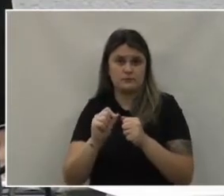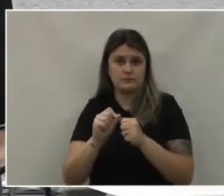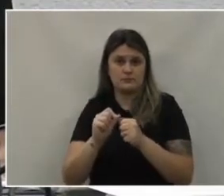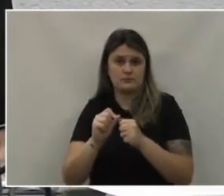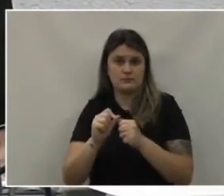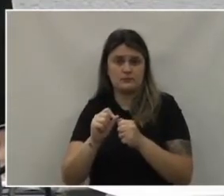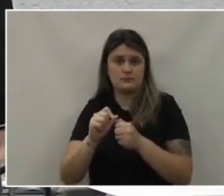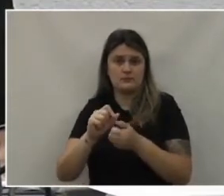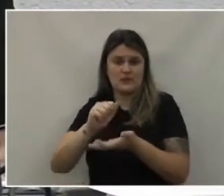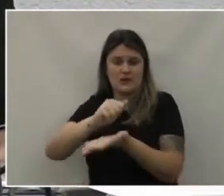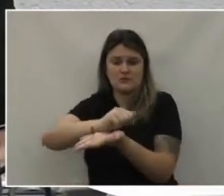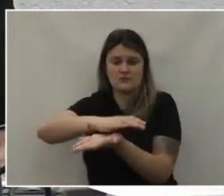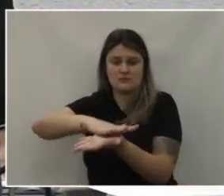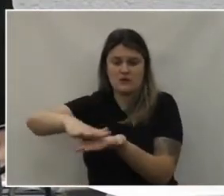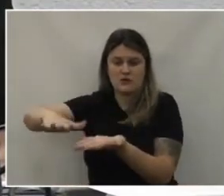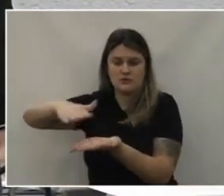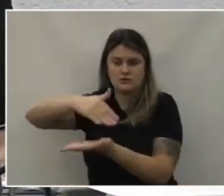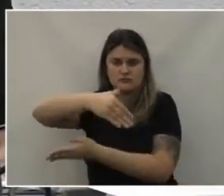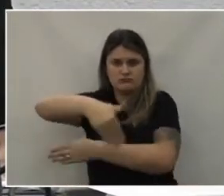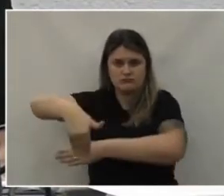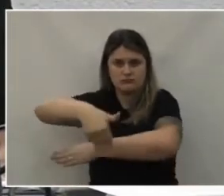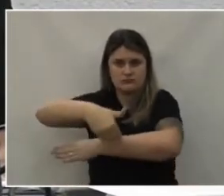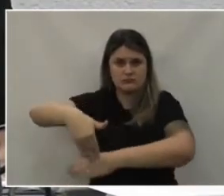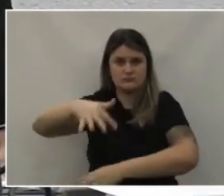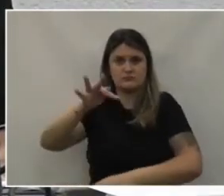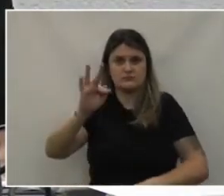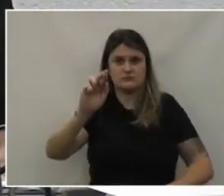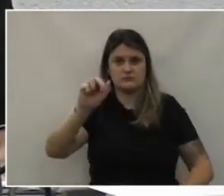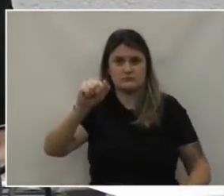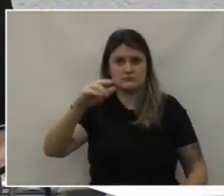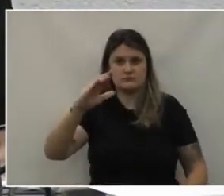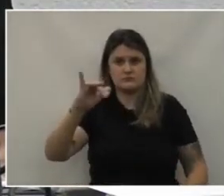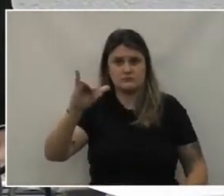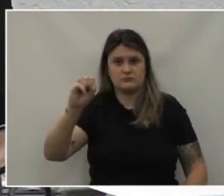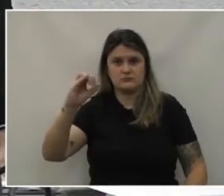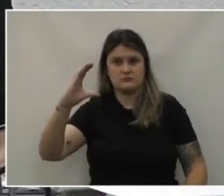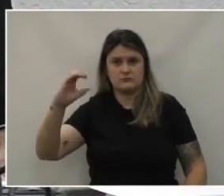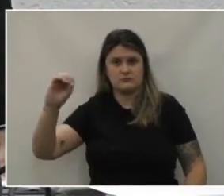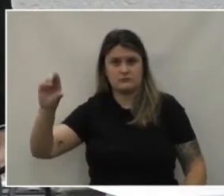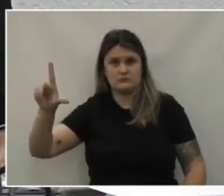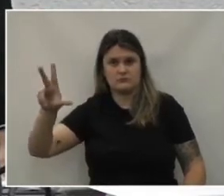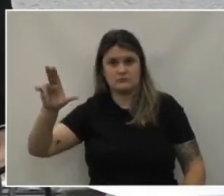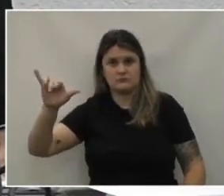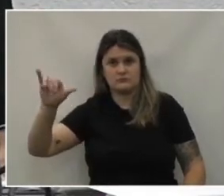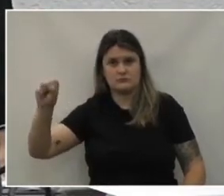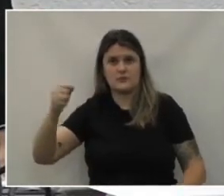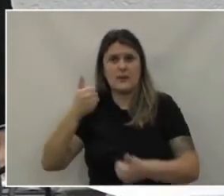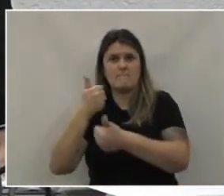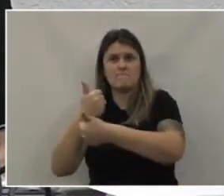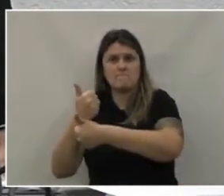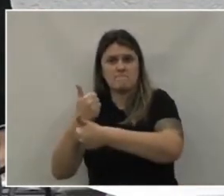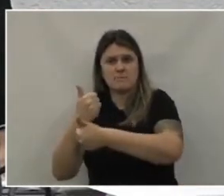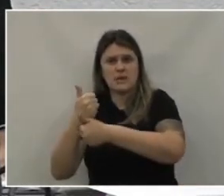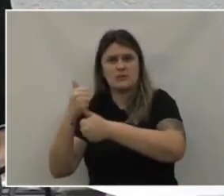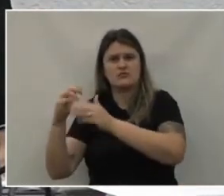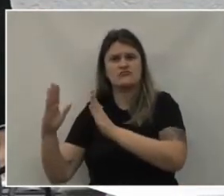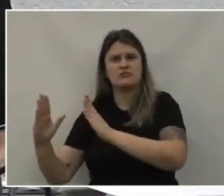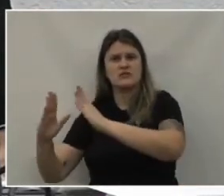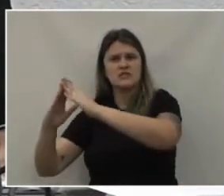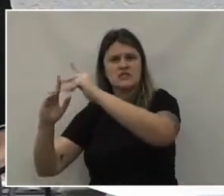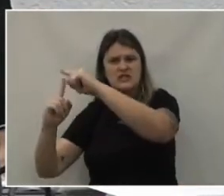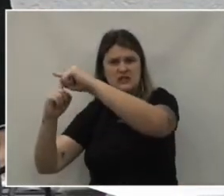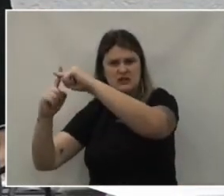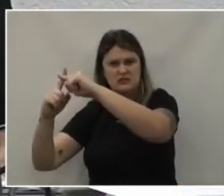de tapa-buraco na rua Francisco Luiz, passando ao lado do antigo Floresta, vindo para o distrito de